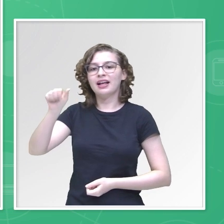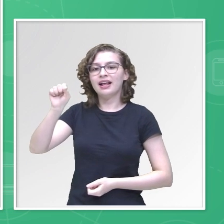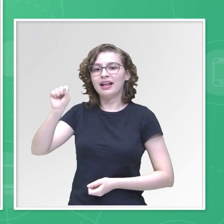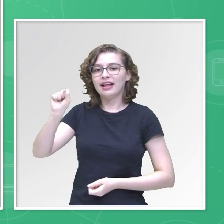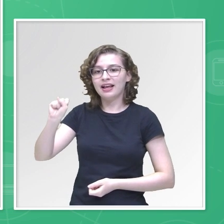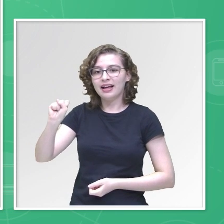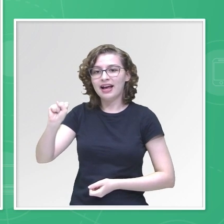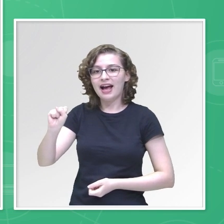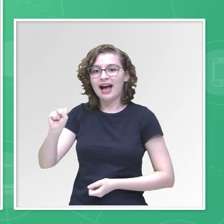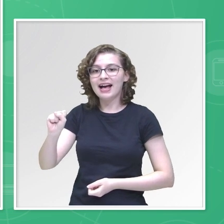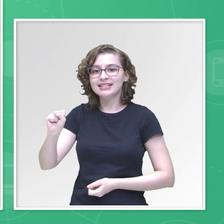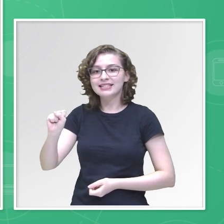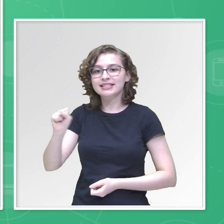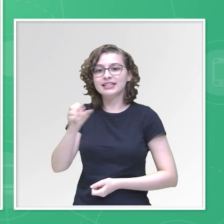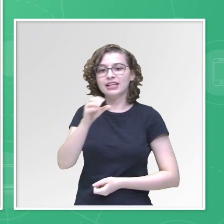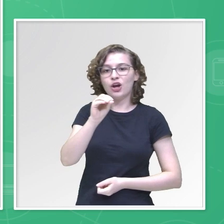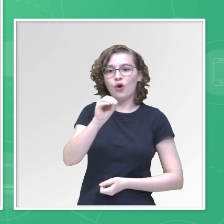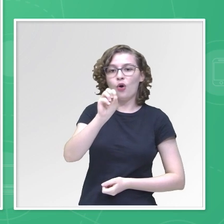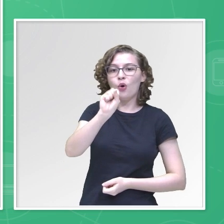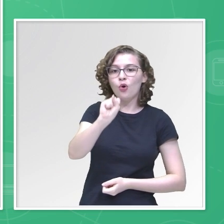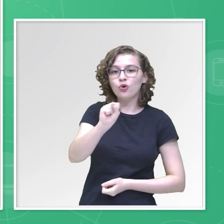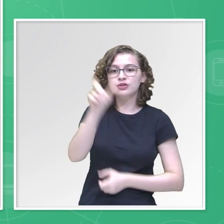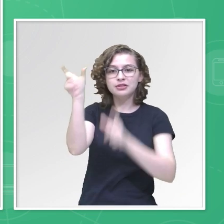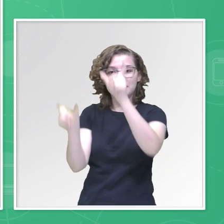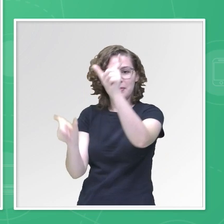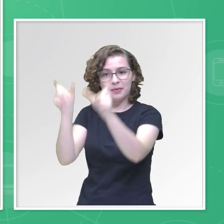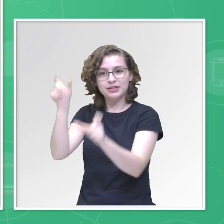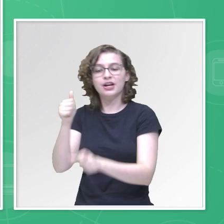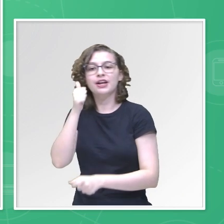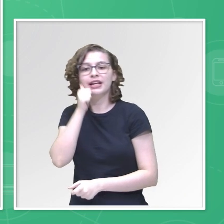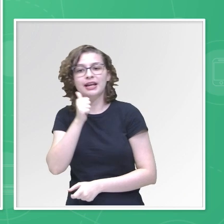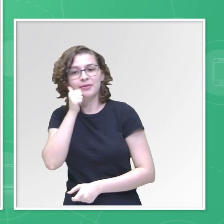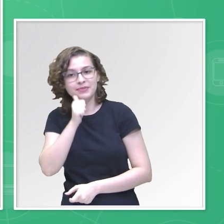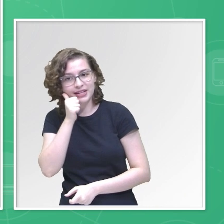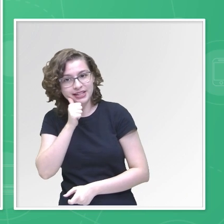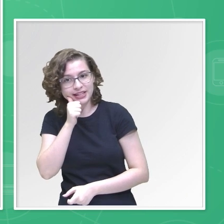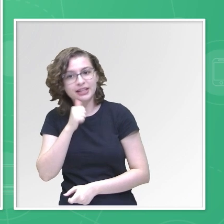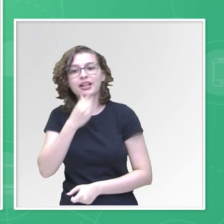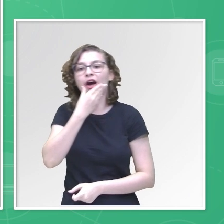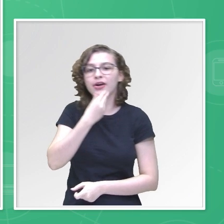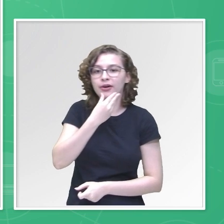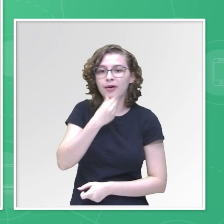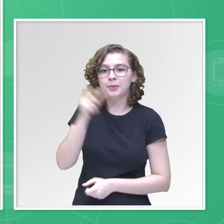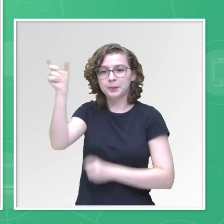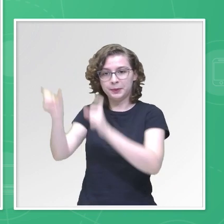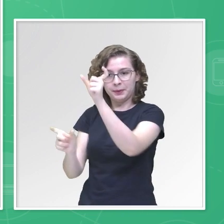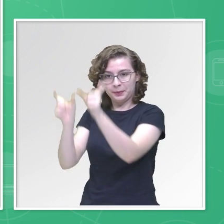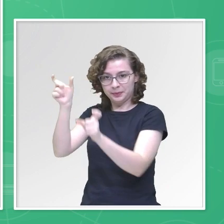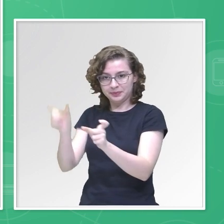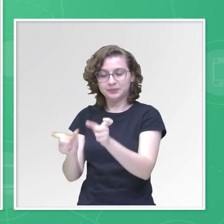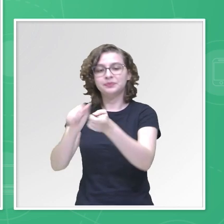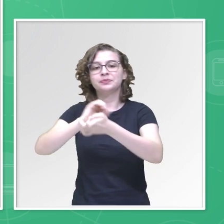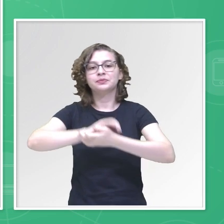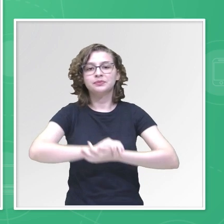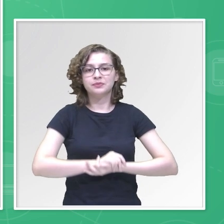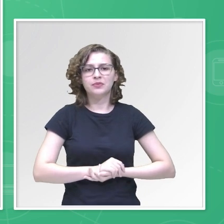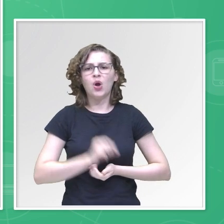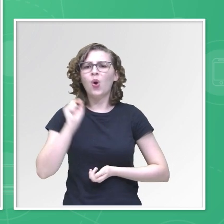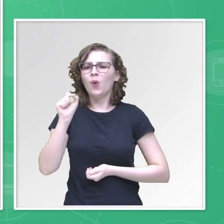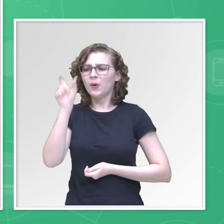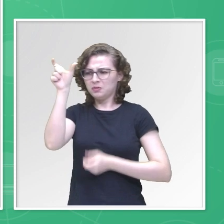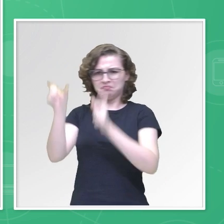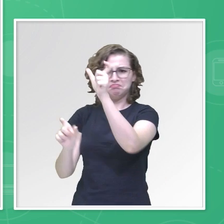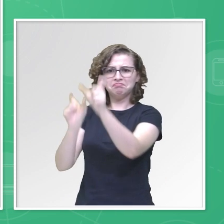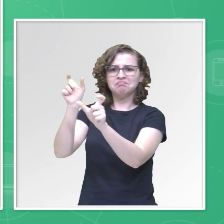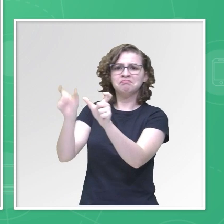os personagens e tá certinho do ponto de vista da Norma culta O que são os personagens eles são